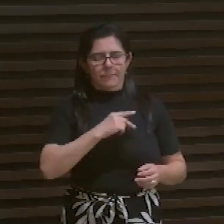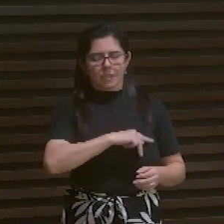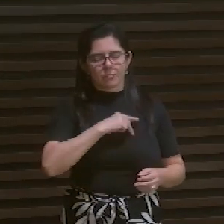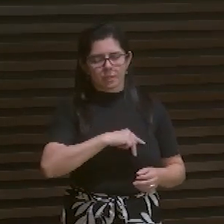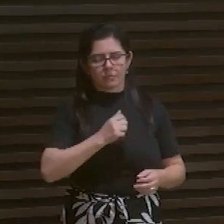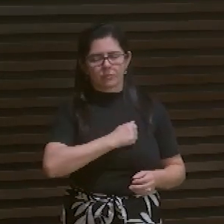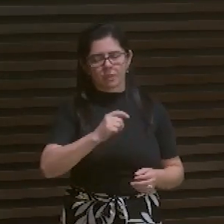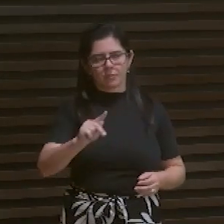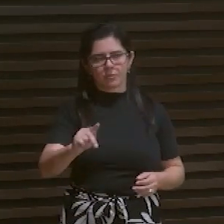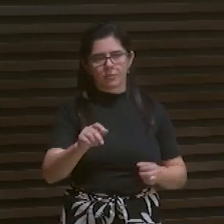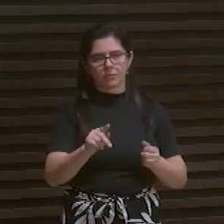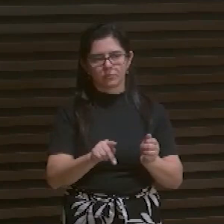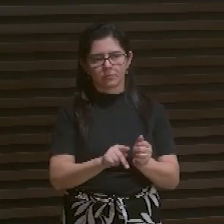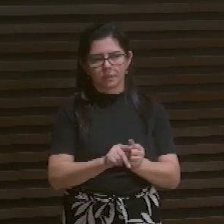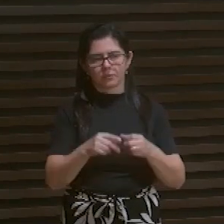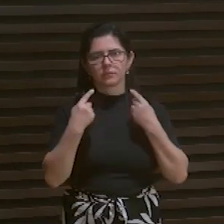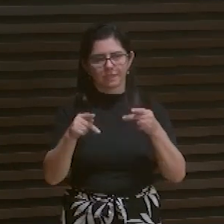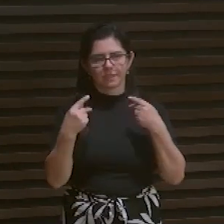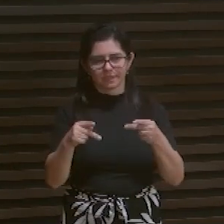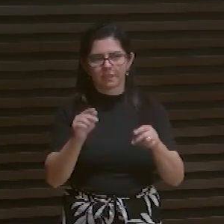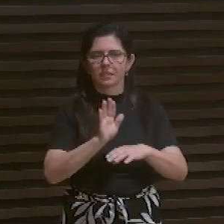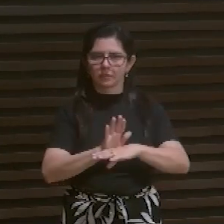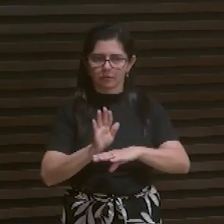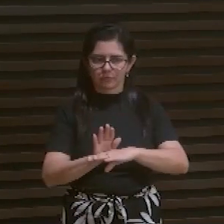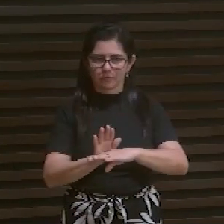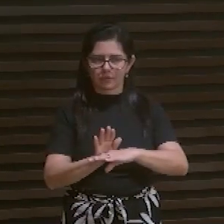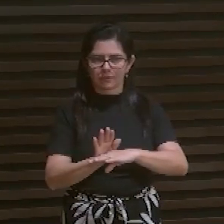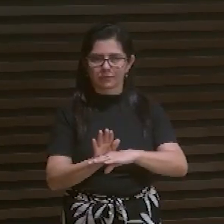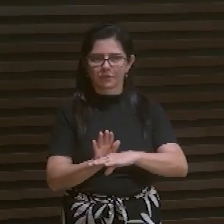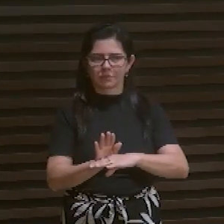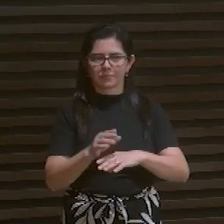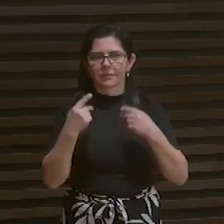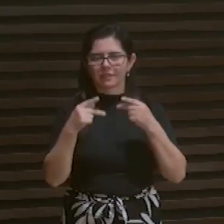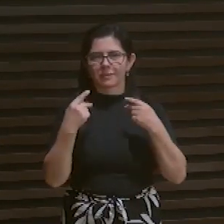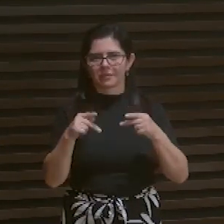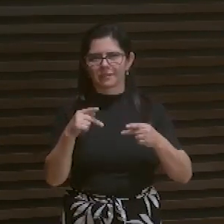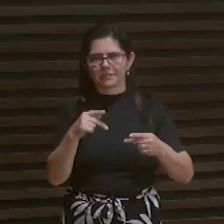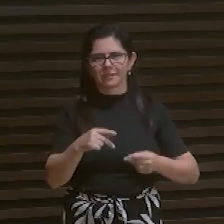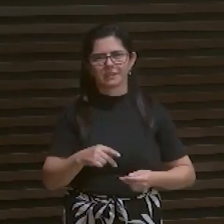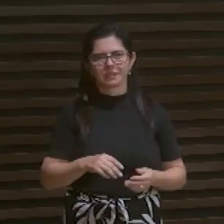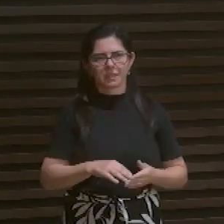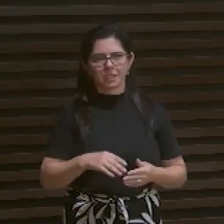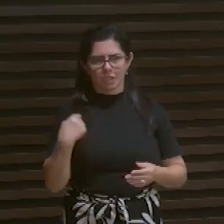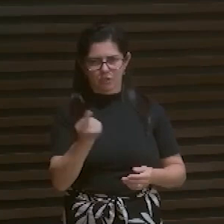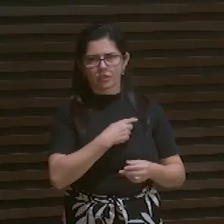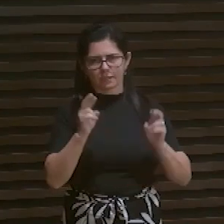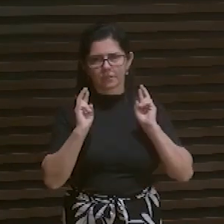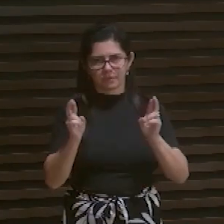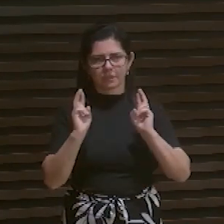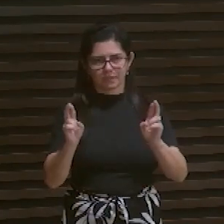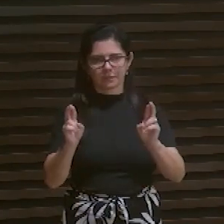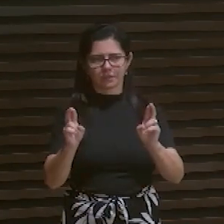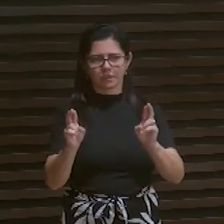corpo são cooperadores entre si para a lavoura de Deus. No fim, nossa esperança está no fato de que a obra é dele